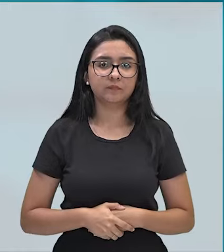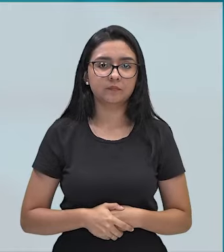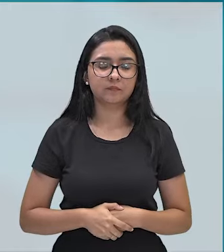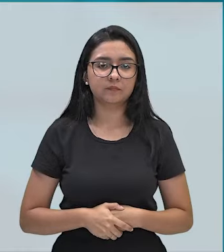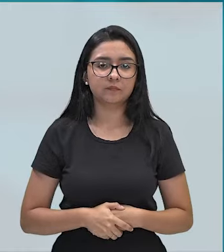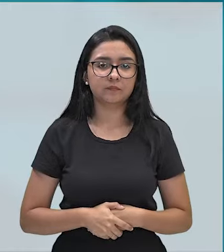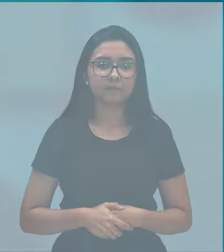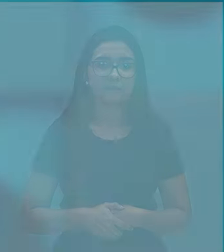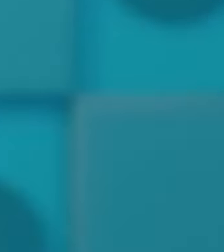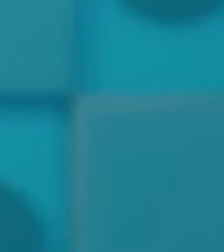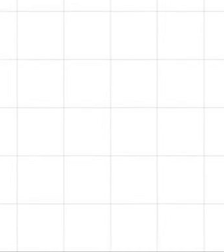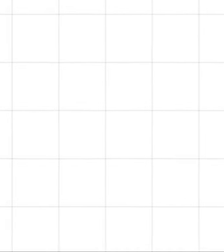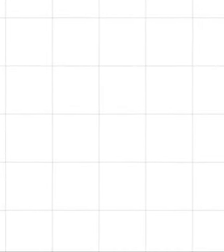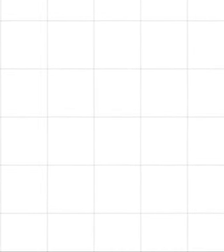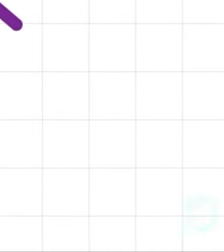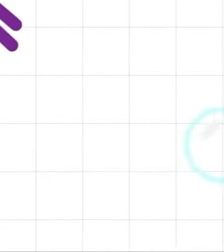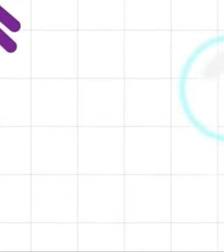oportunidade